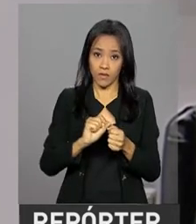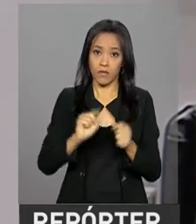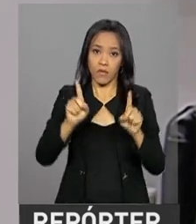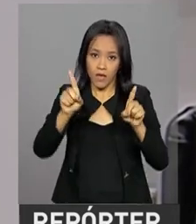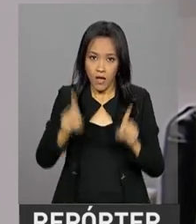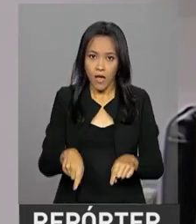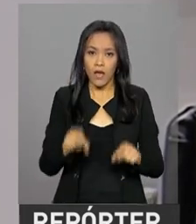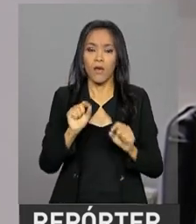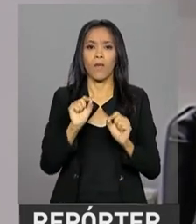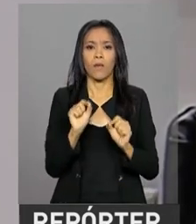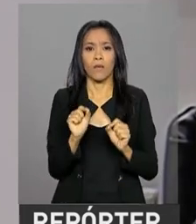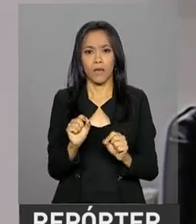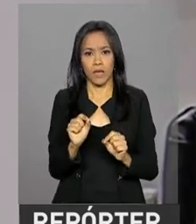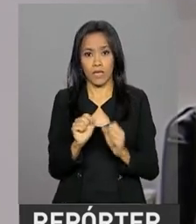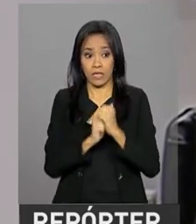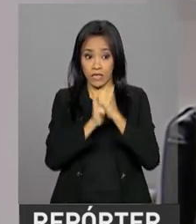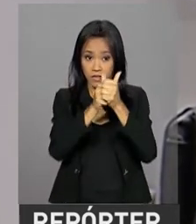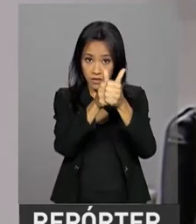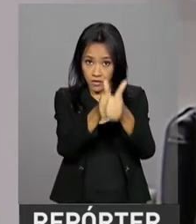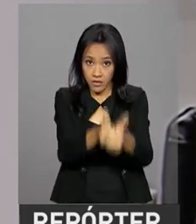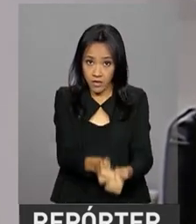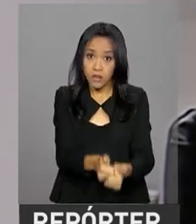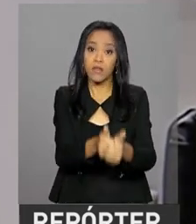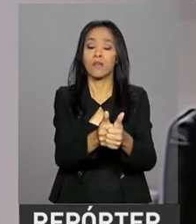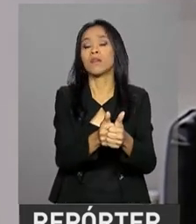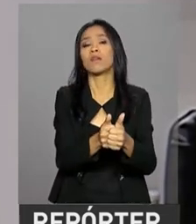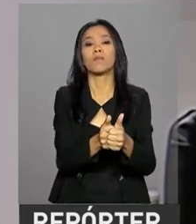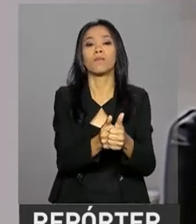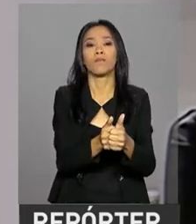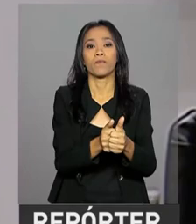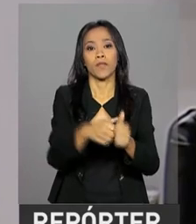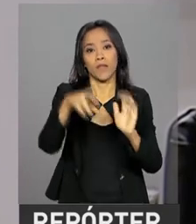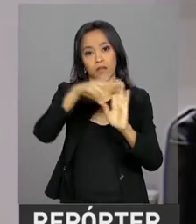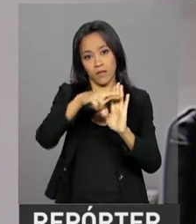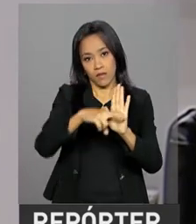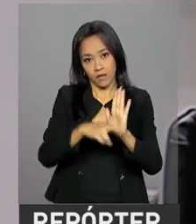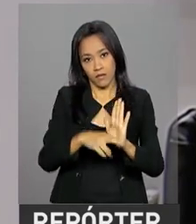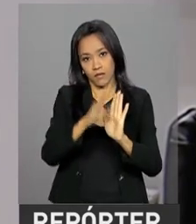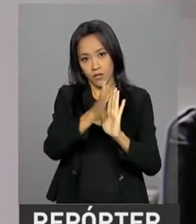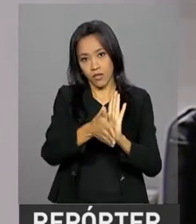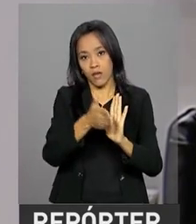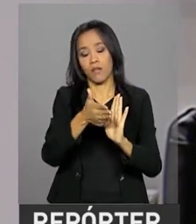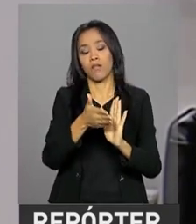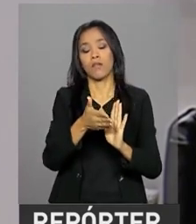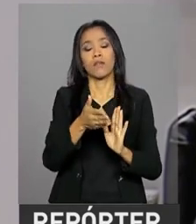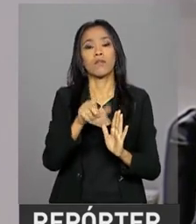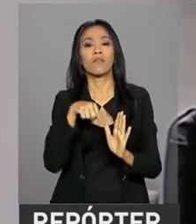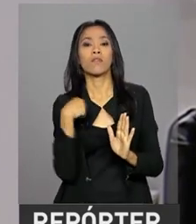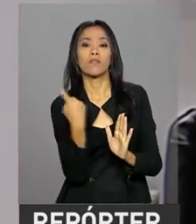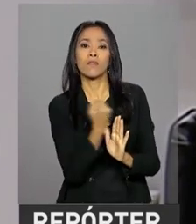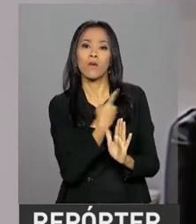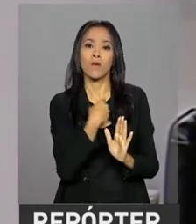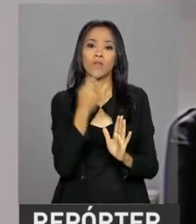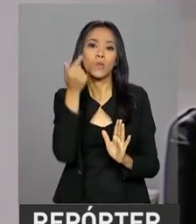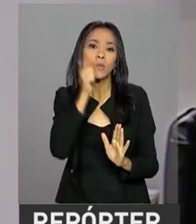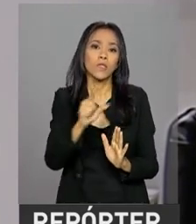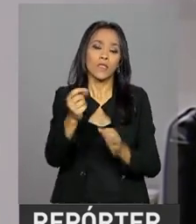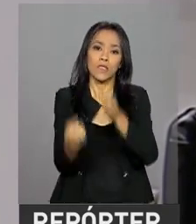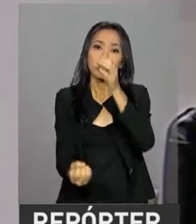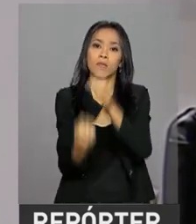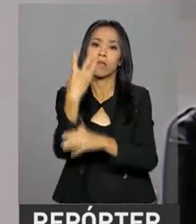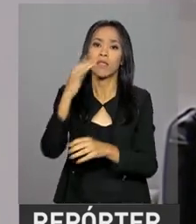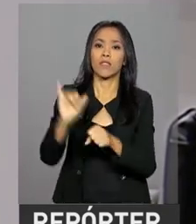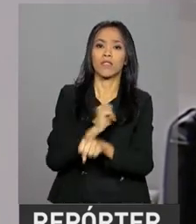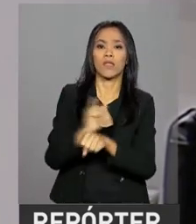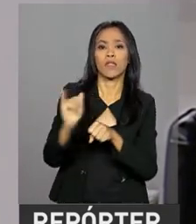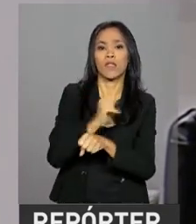seguir o ritual previsto na nova legislação para que a gente implemente as medidas necessárias para